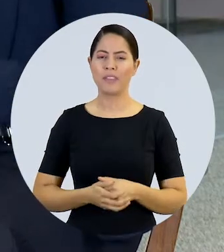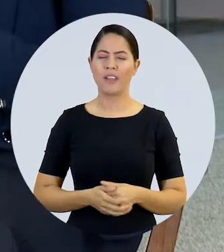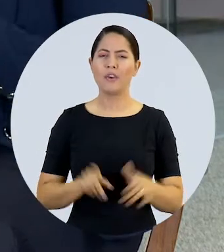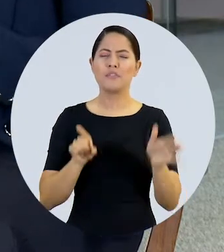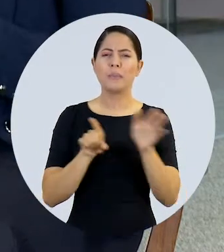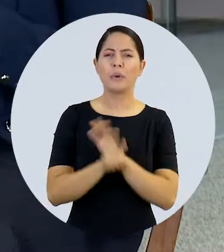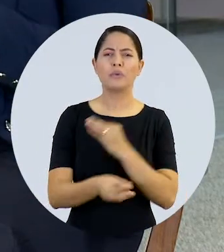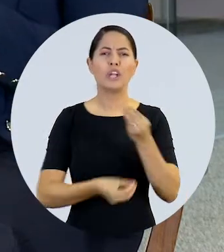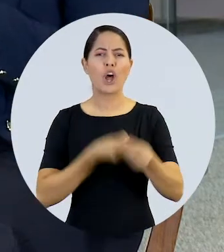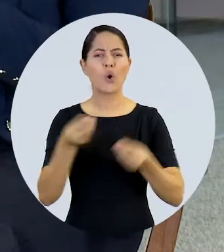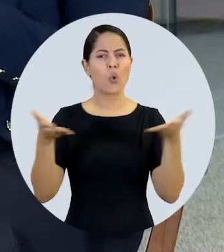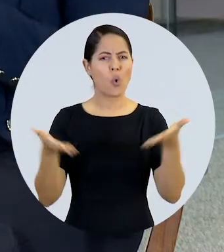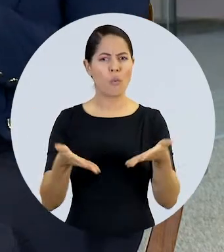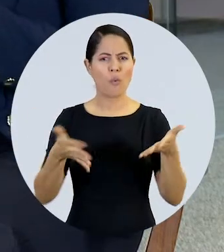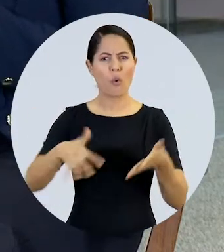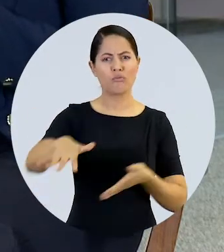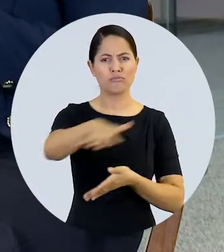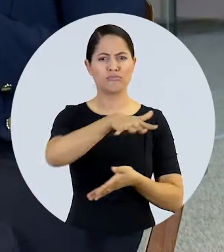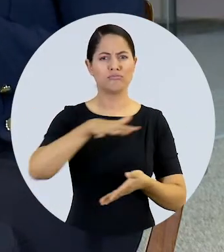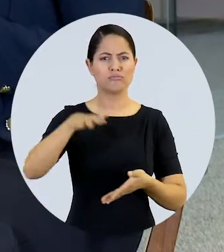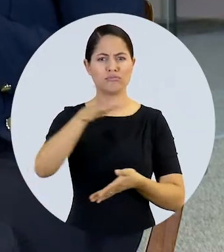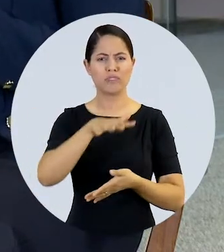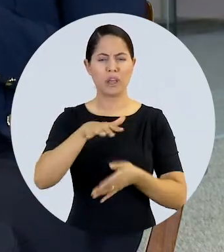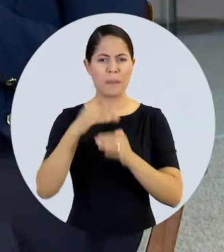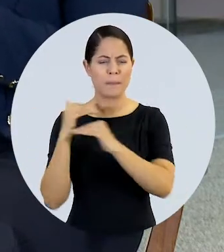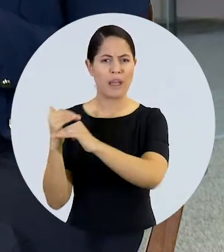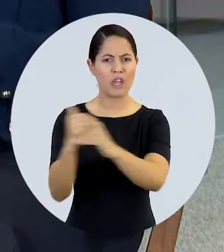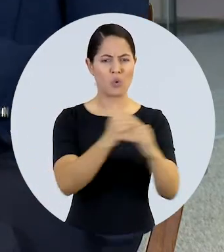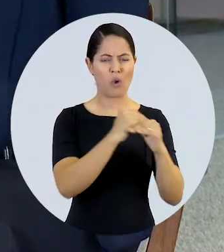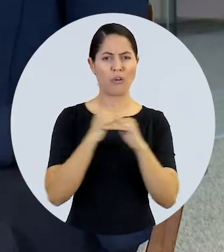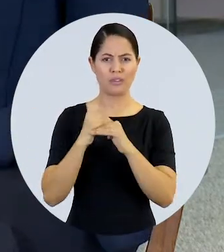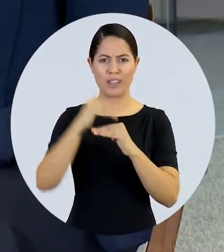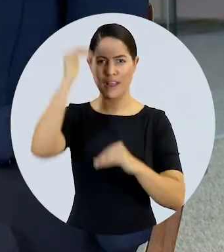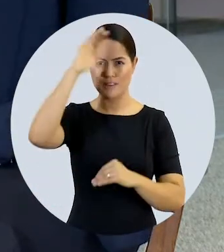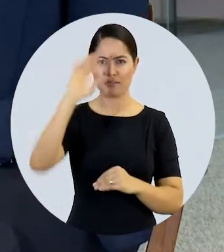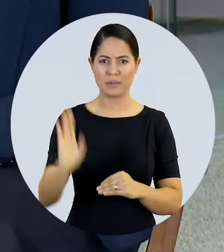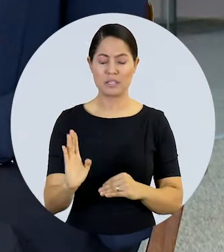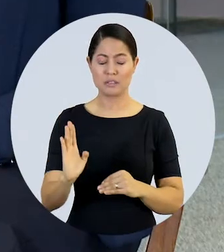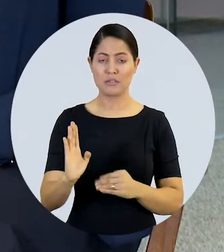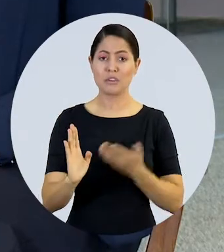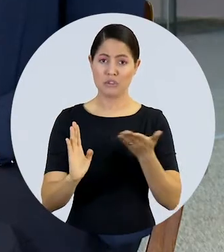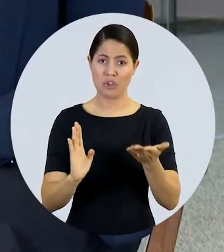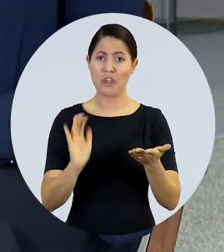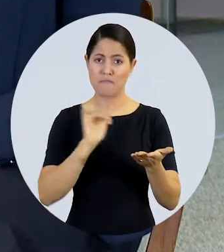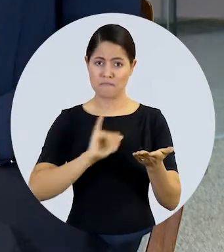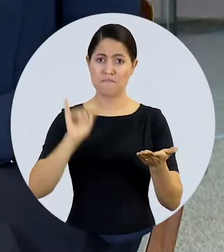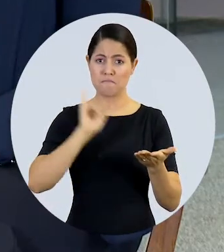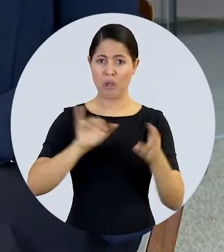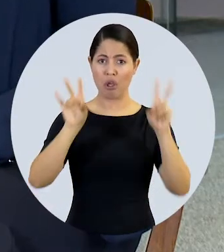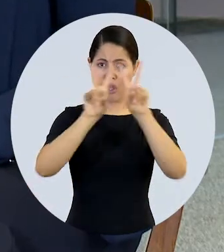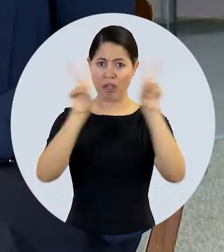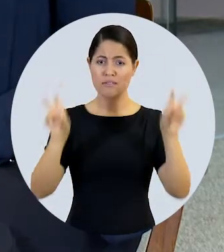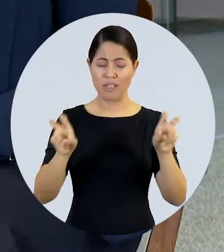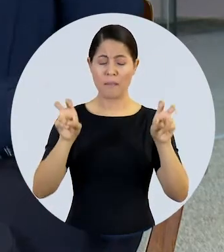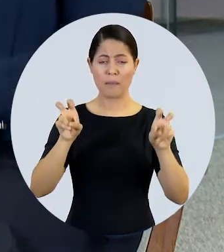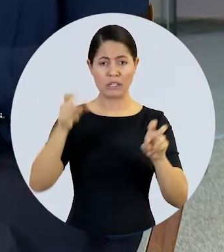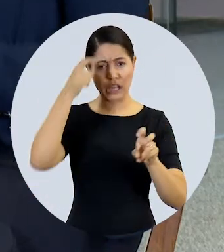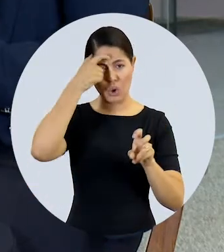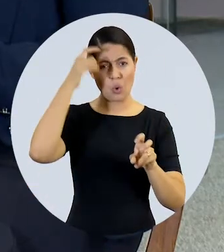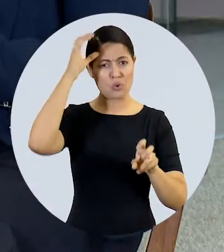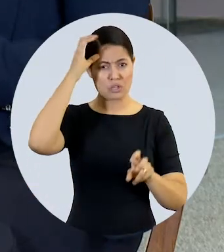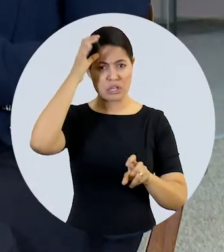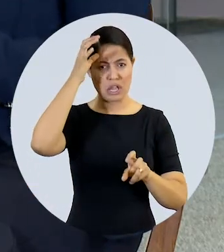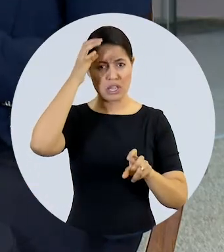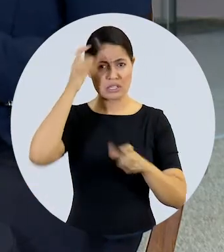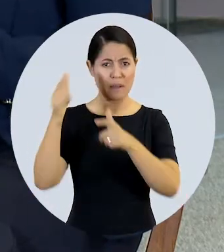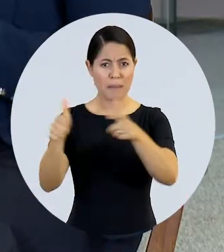ideal hoje para a igualdade no Brasil. A senhora acabou de citar um exemplo que é justamente a consciência da população, mas com certeza temos